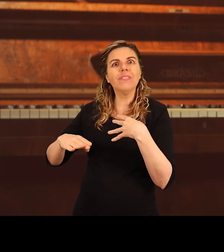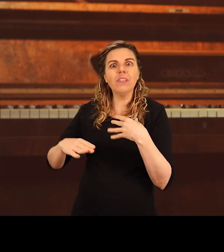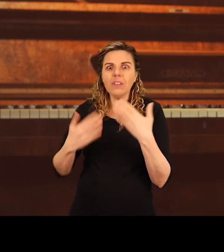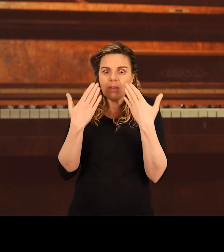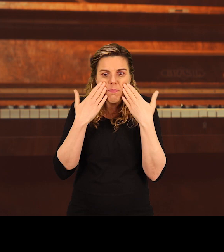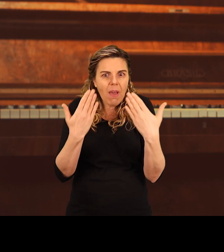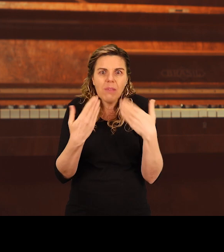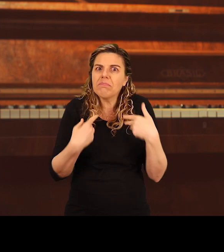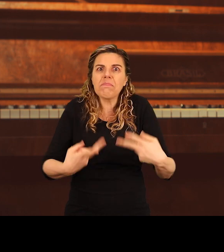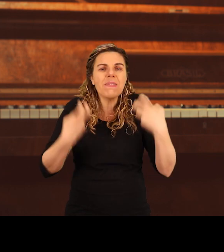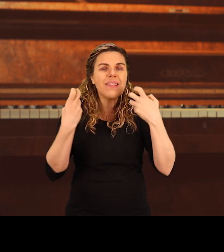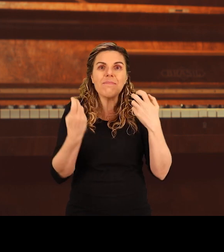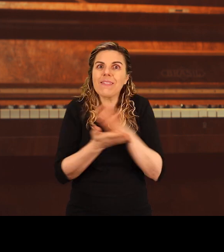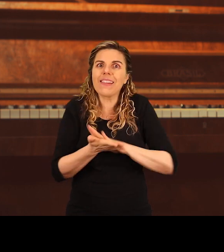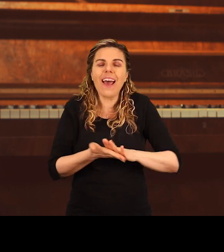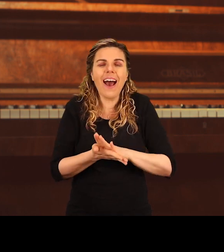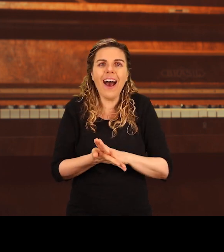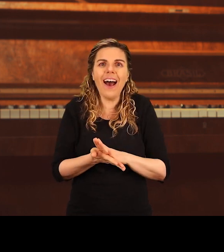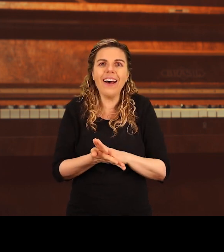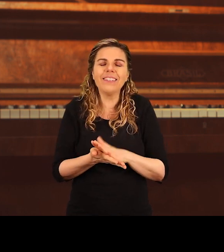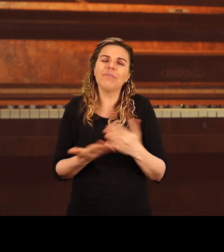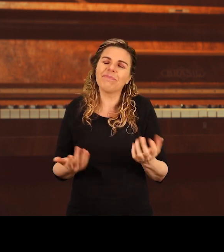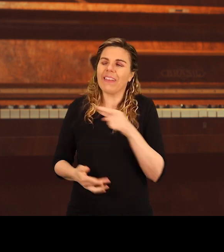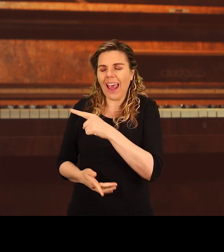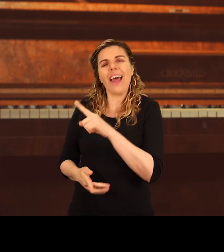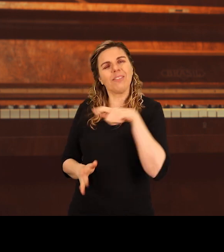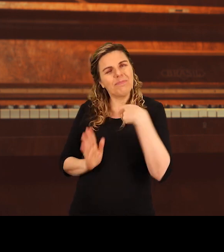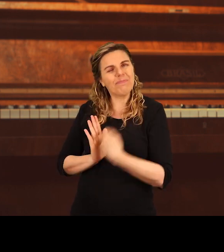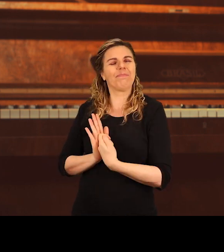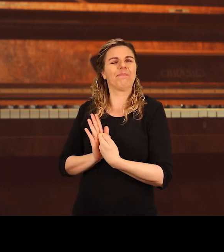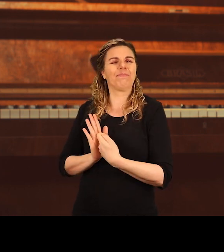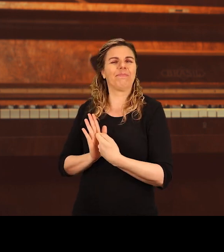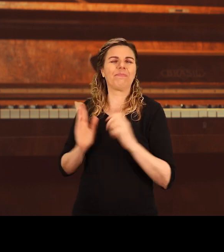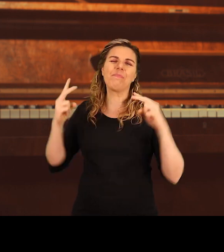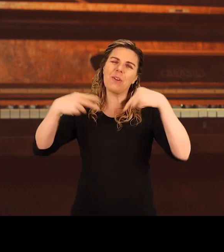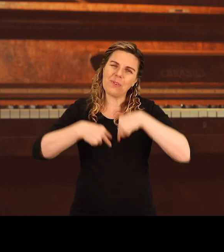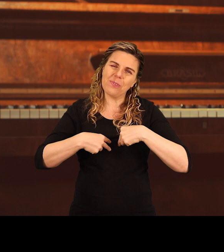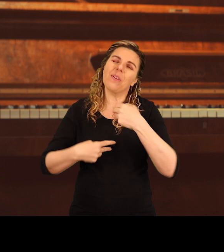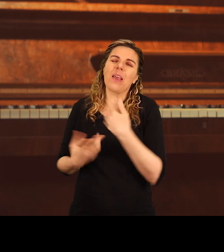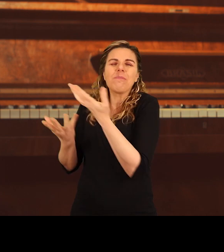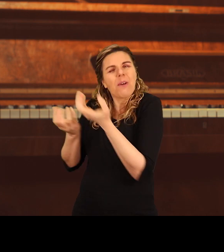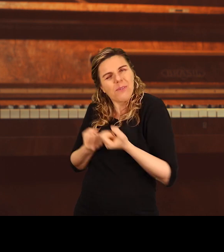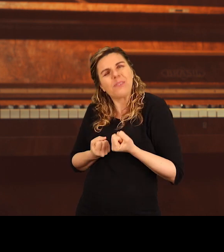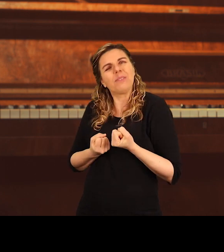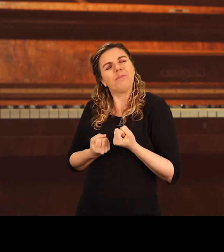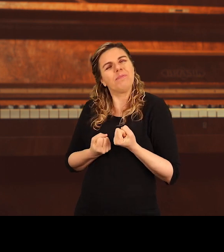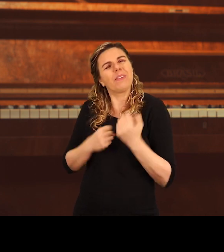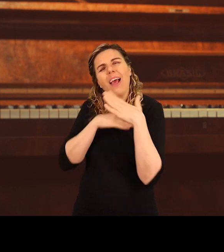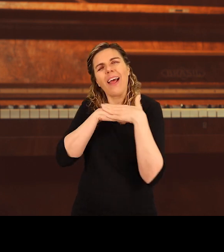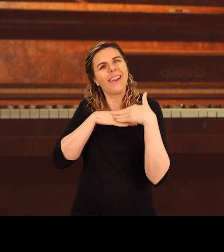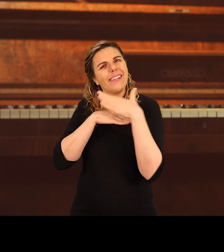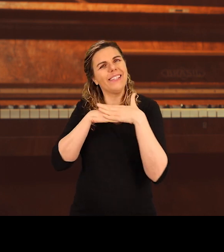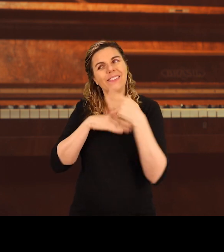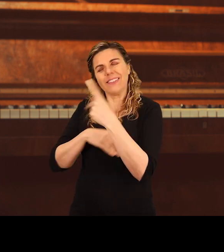que está na cara e tu não estava vendo, sabe? Então foi a Neca que deu o título ao álbum e eu acolhi com o maior carinho do mundo. Sorri e serena.